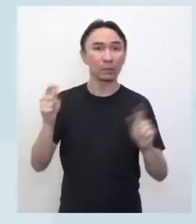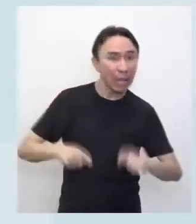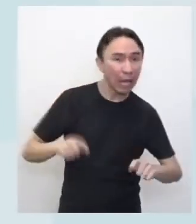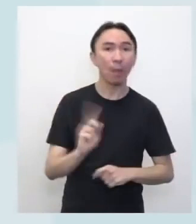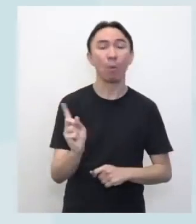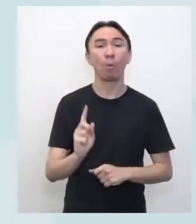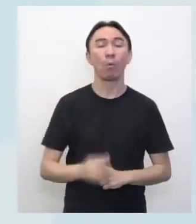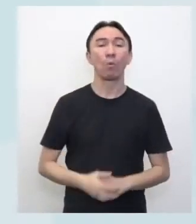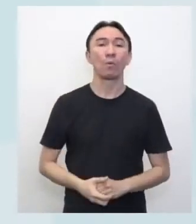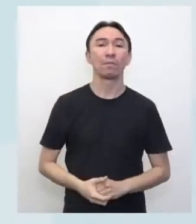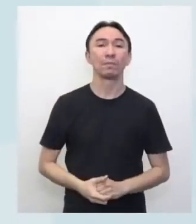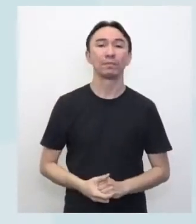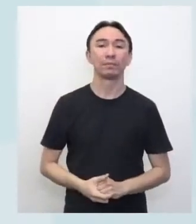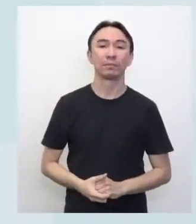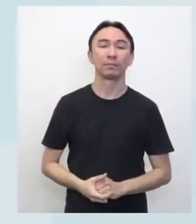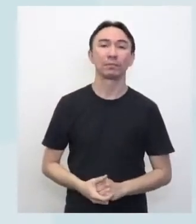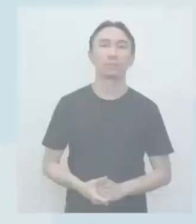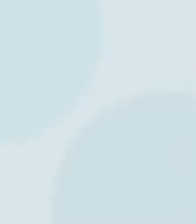voltamos.